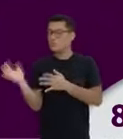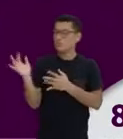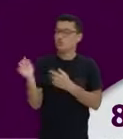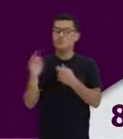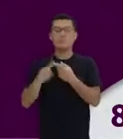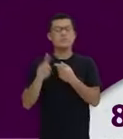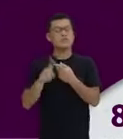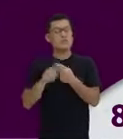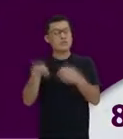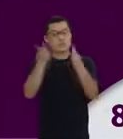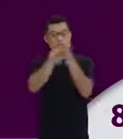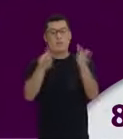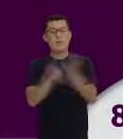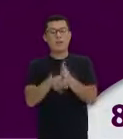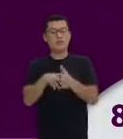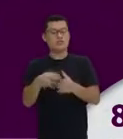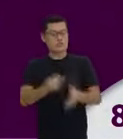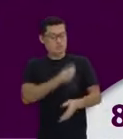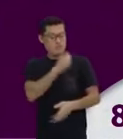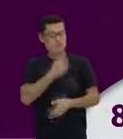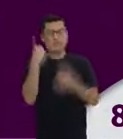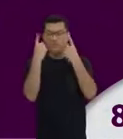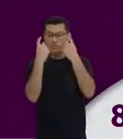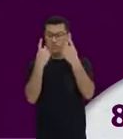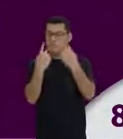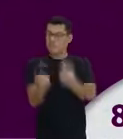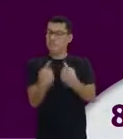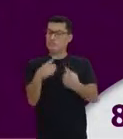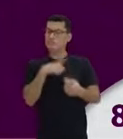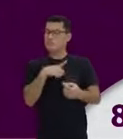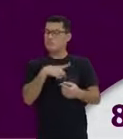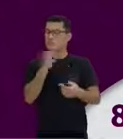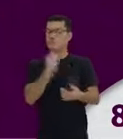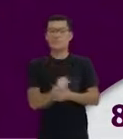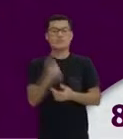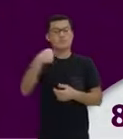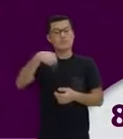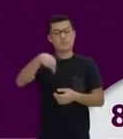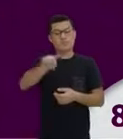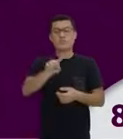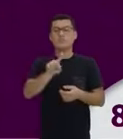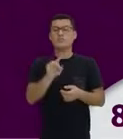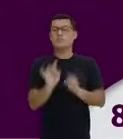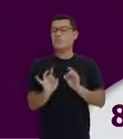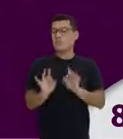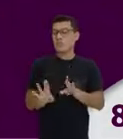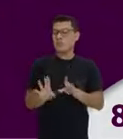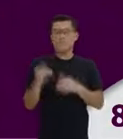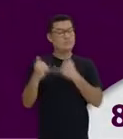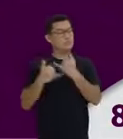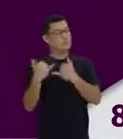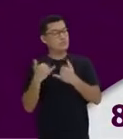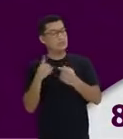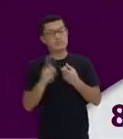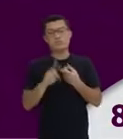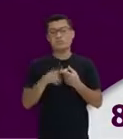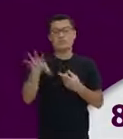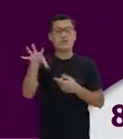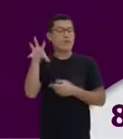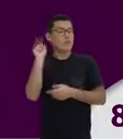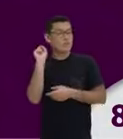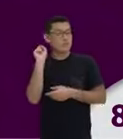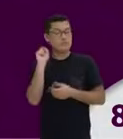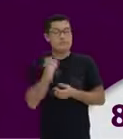é um projeto de vida é o interesse que eu tenho que vai além apenas o divertimento e da